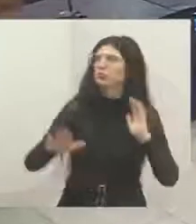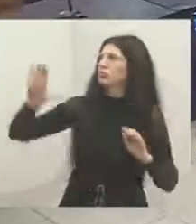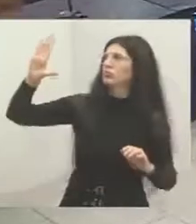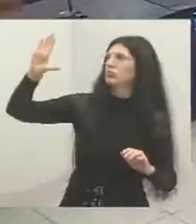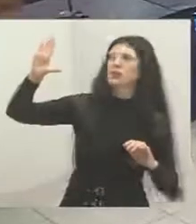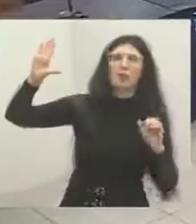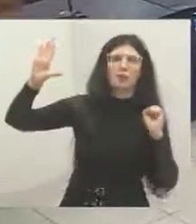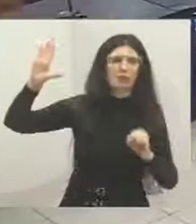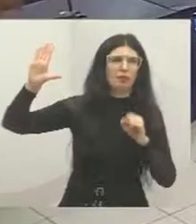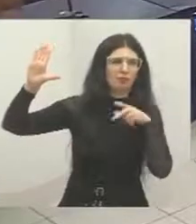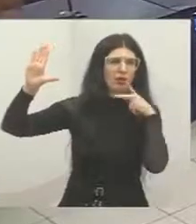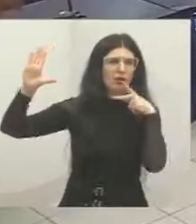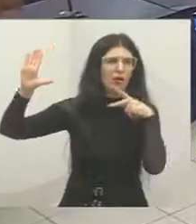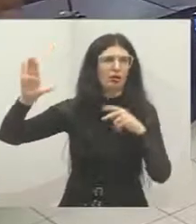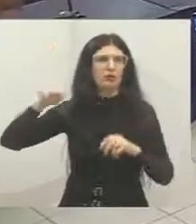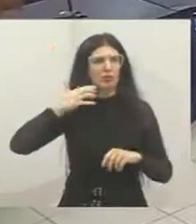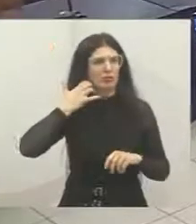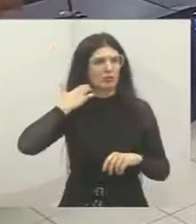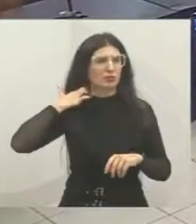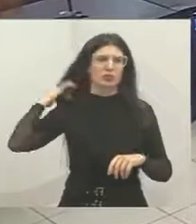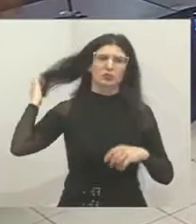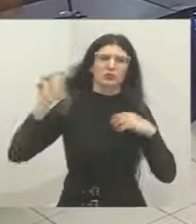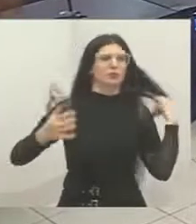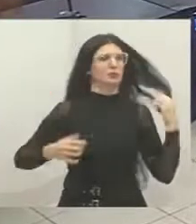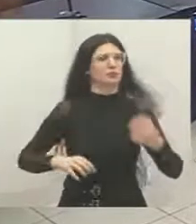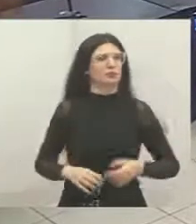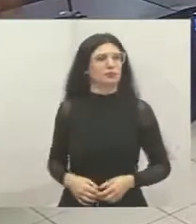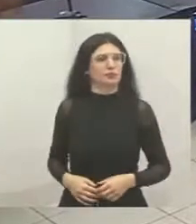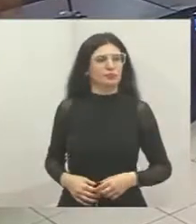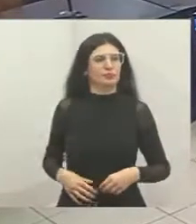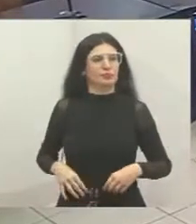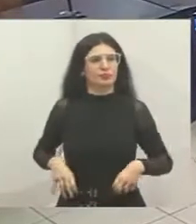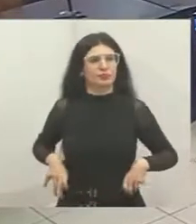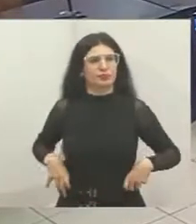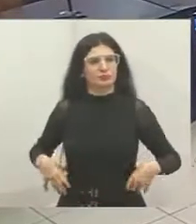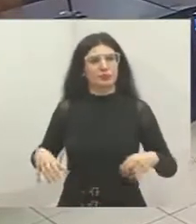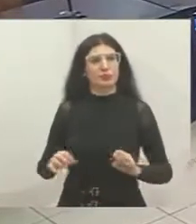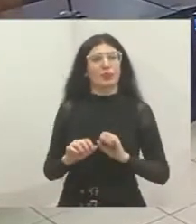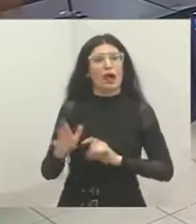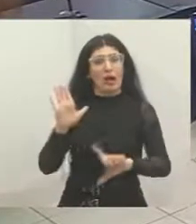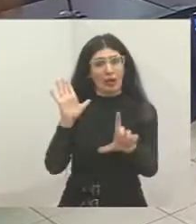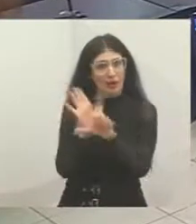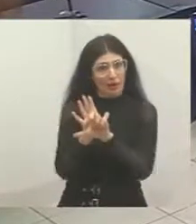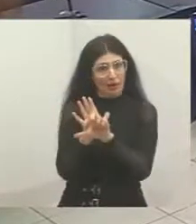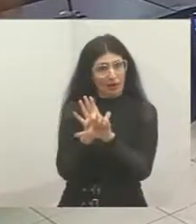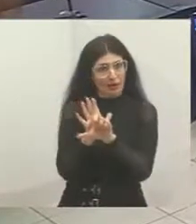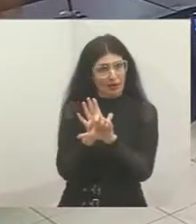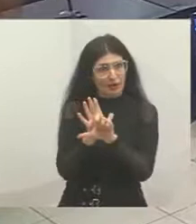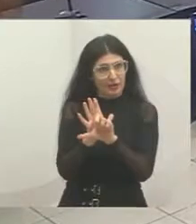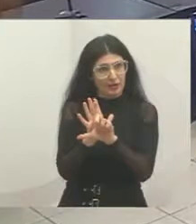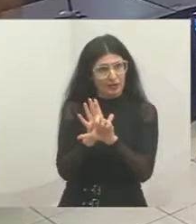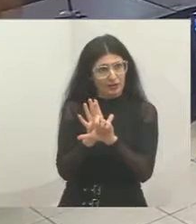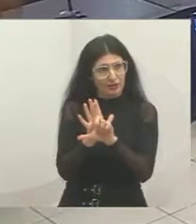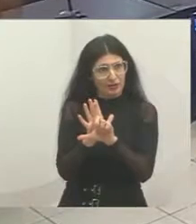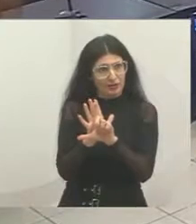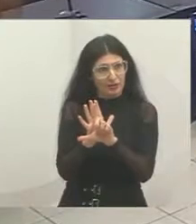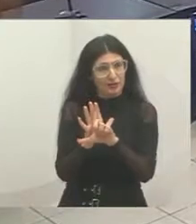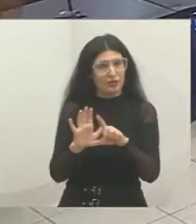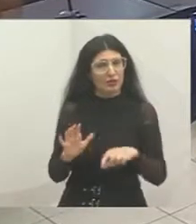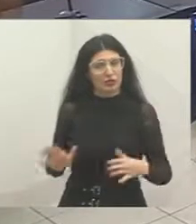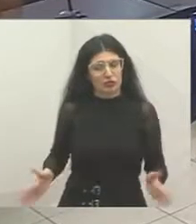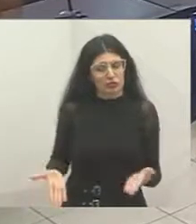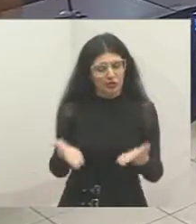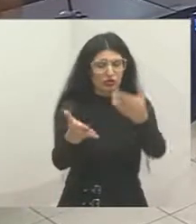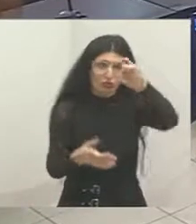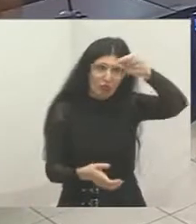sim, pode sim, por favor. Não mudou a lei da LIC. Oi? Não mudou a lei da LIC. Não mudou a lei da LIC, lei de incentivo